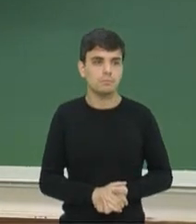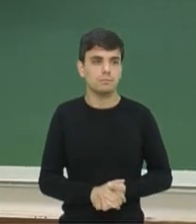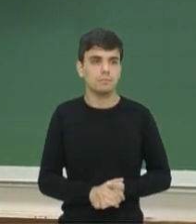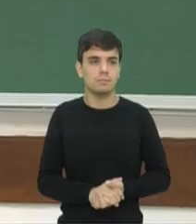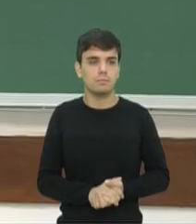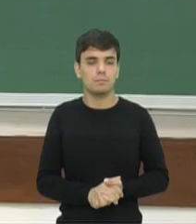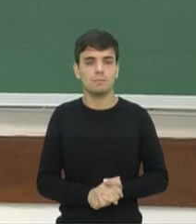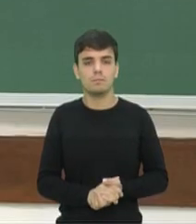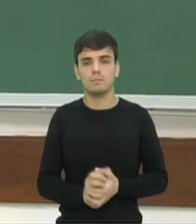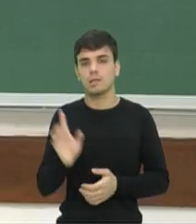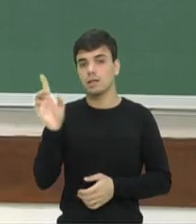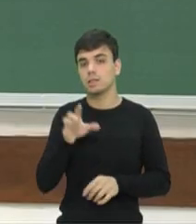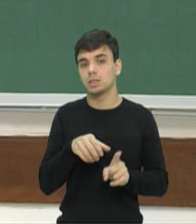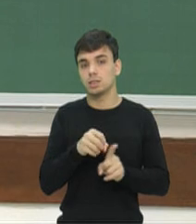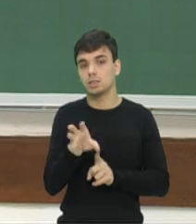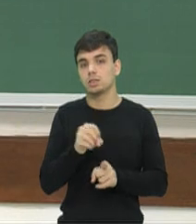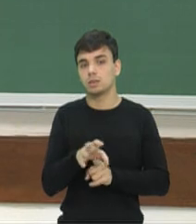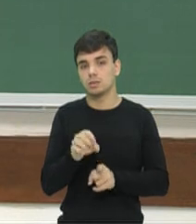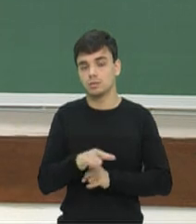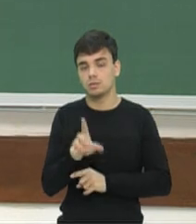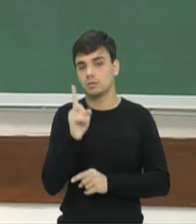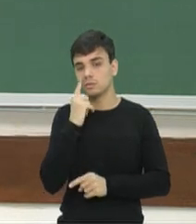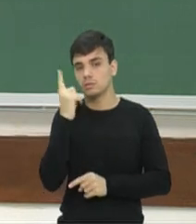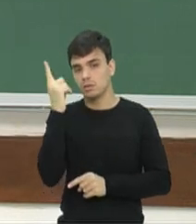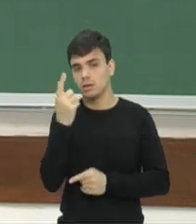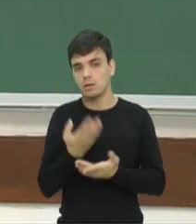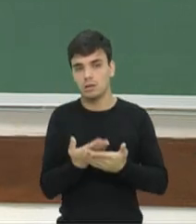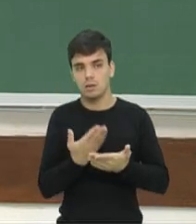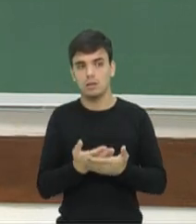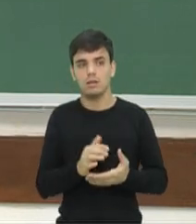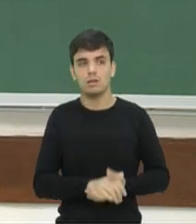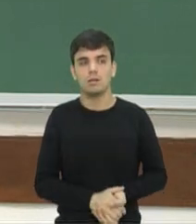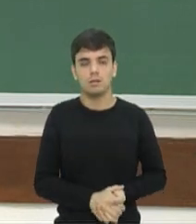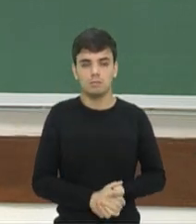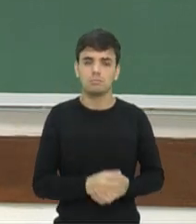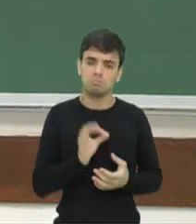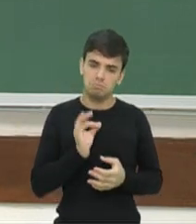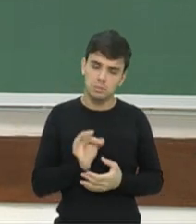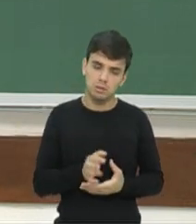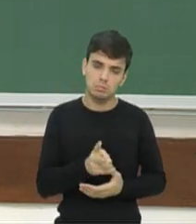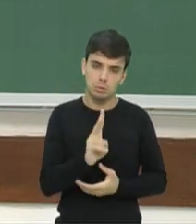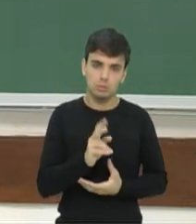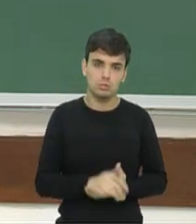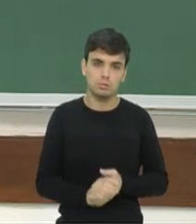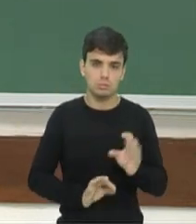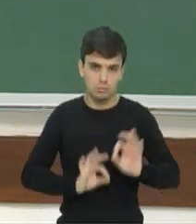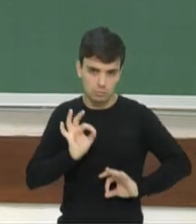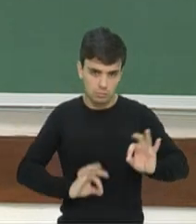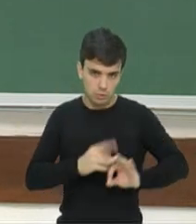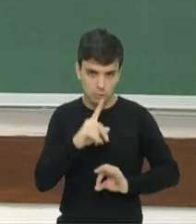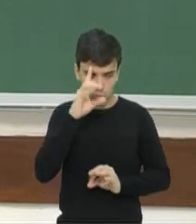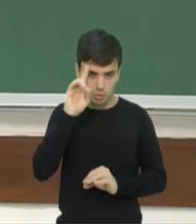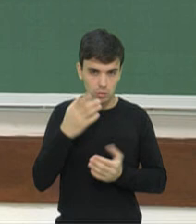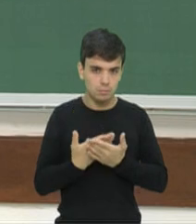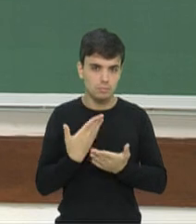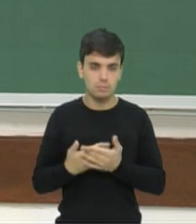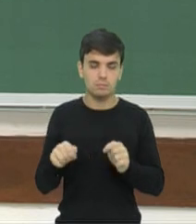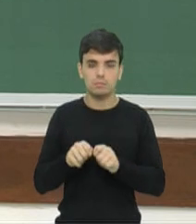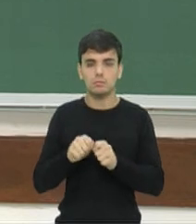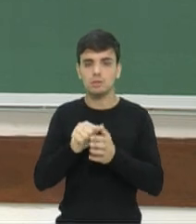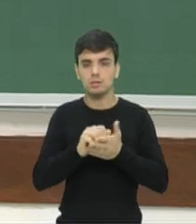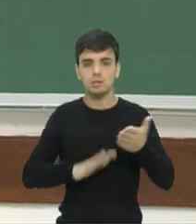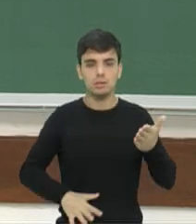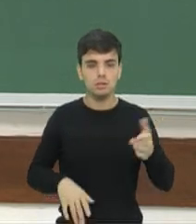Mais. E ali as dicas da nossa aula. Então, também as dicas são as mesmas, né? Então, organizar essa rotina de estudo,